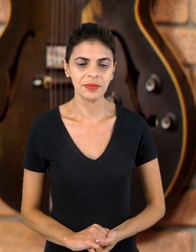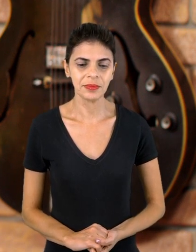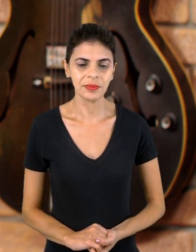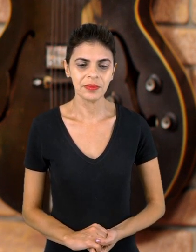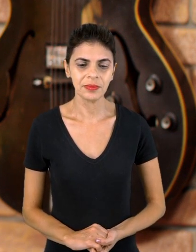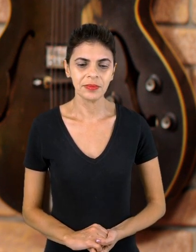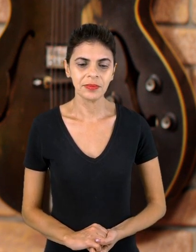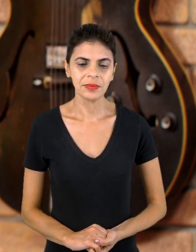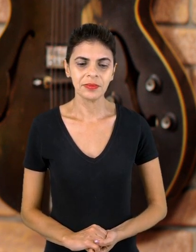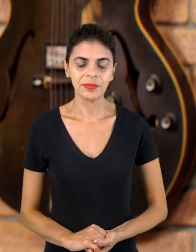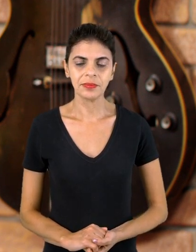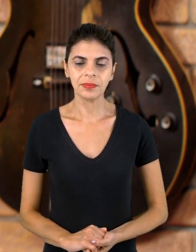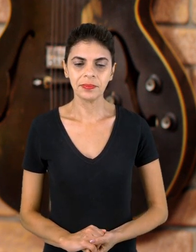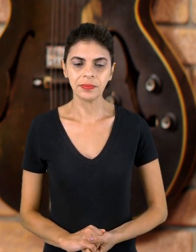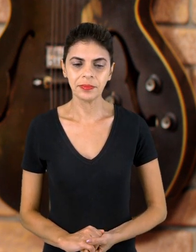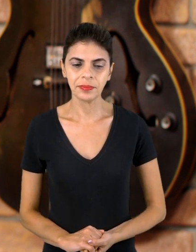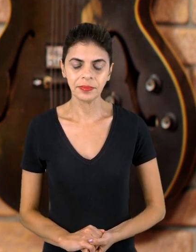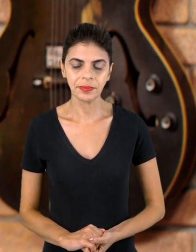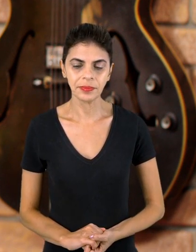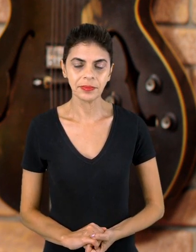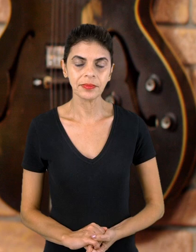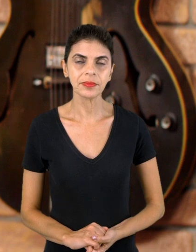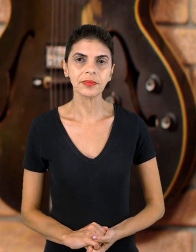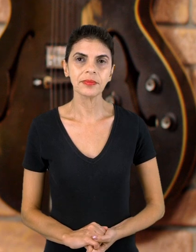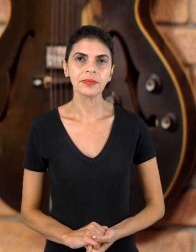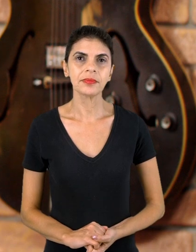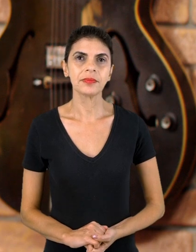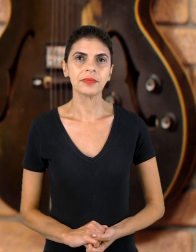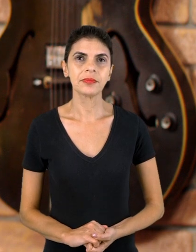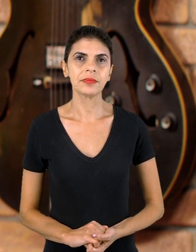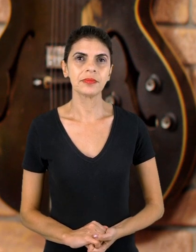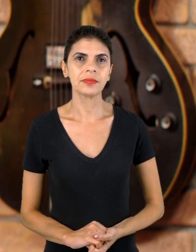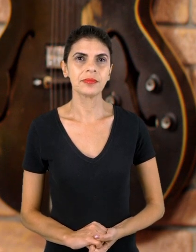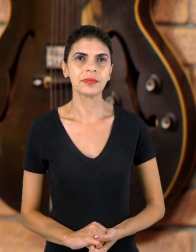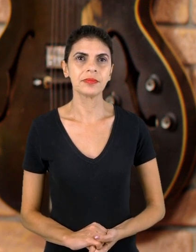departed. What's there to